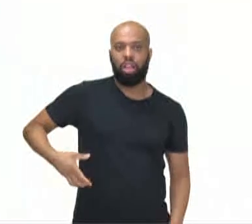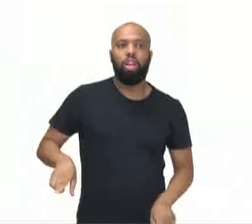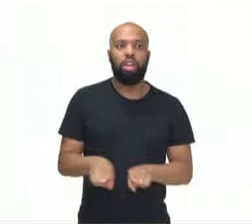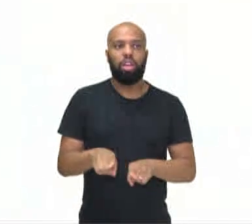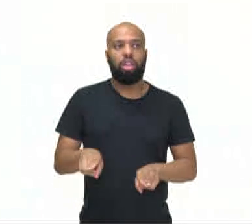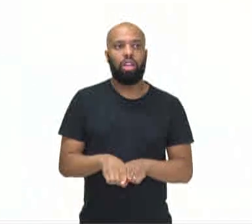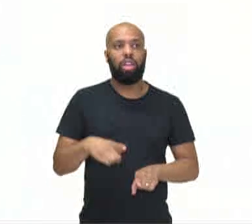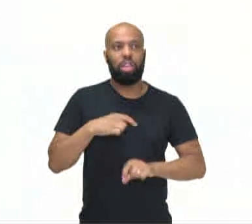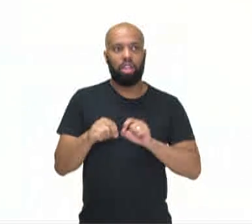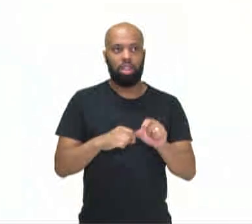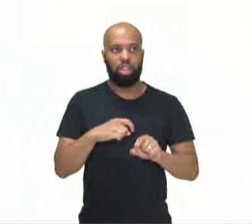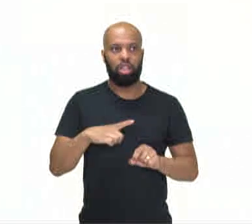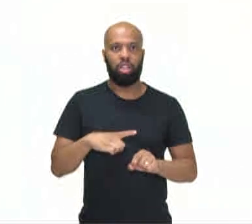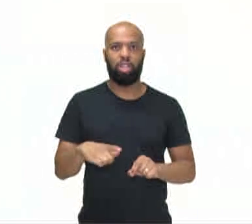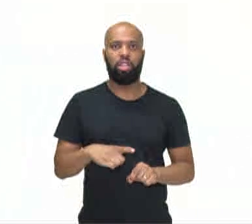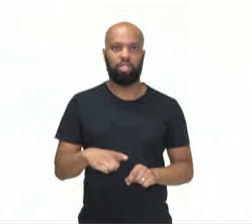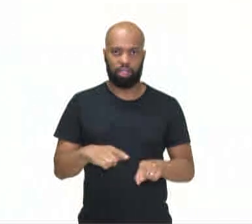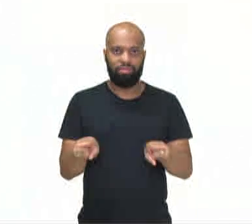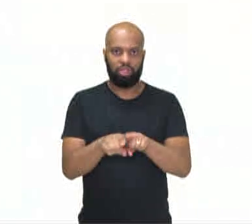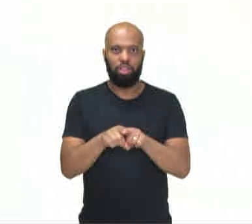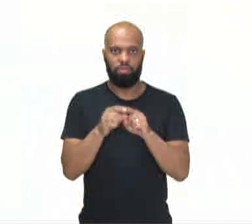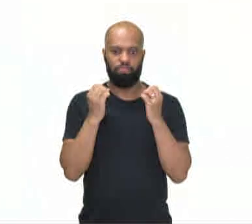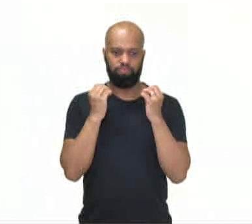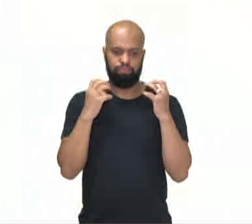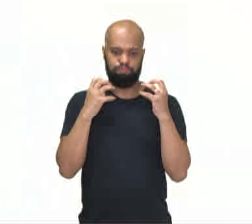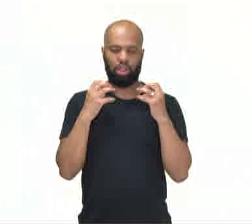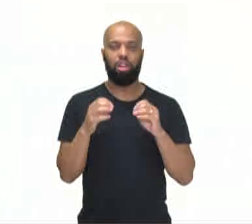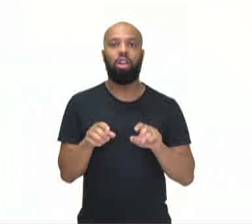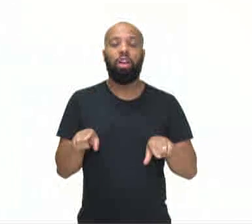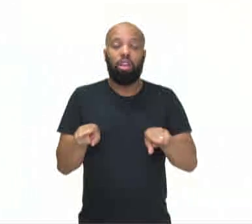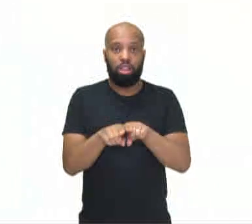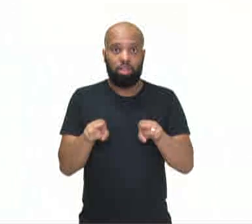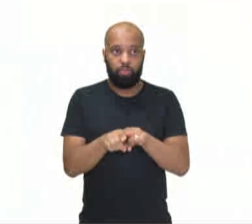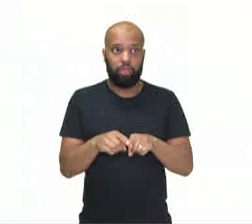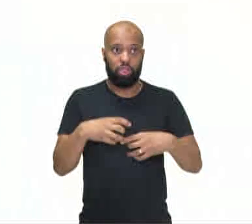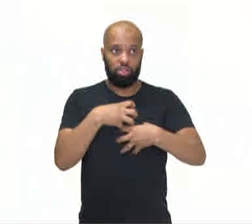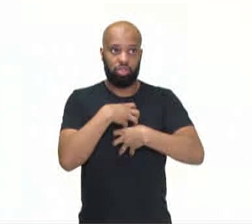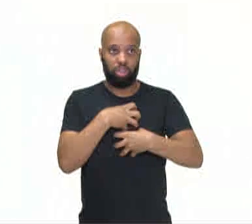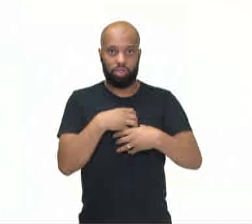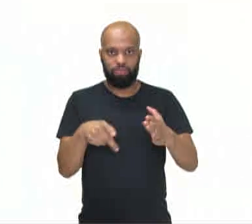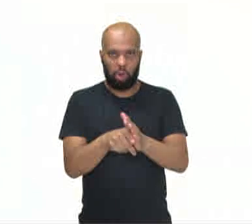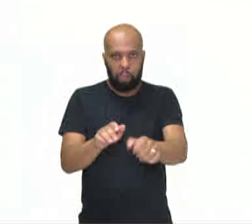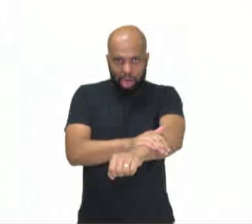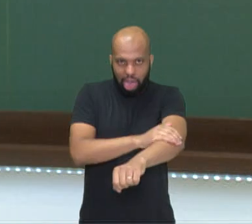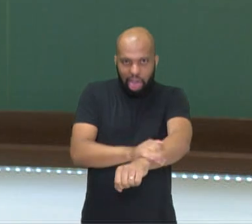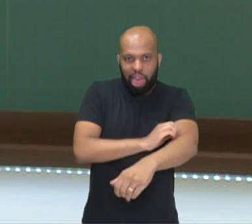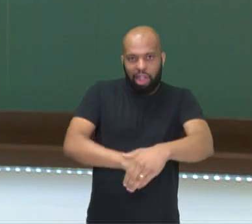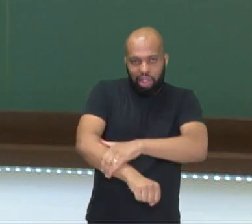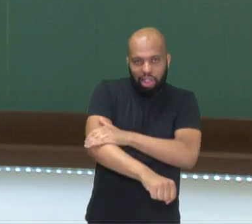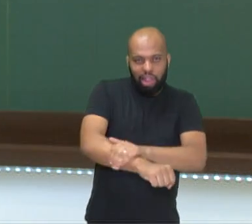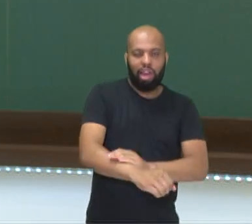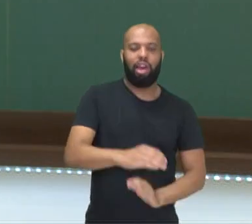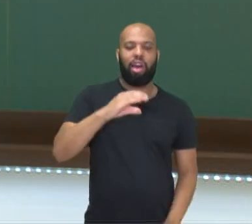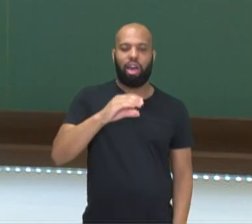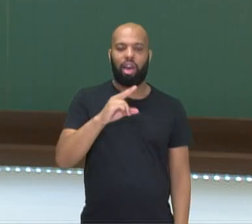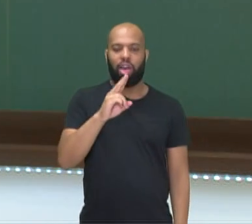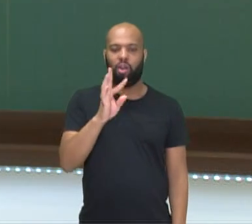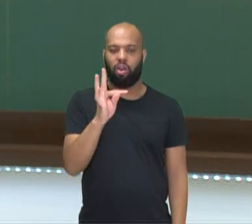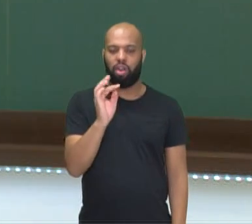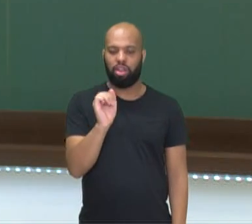inchaço nos linfonodos. Já na leishmaniose tegumentar ou cutânea, lembra que eu falei que estava relacionada à